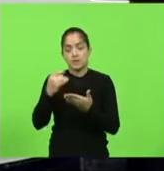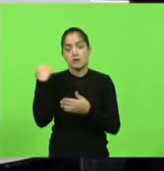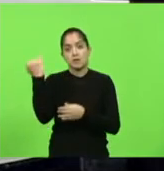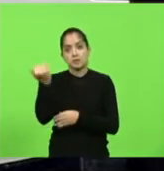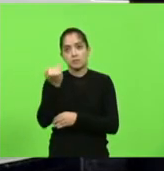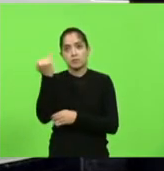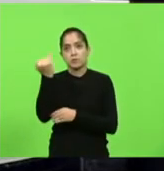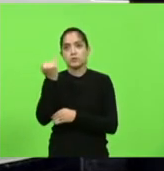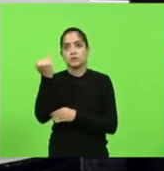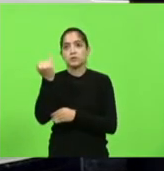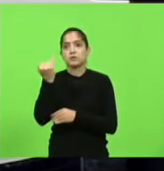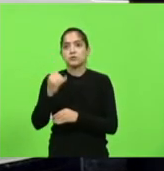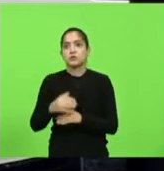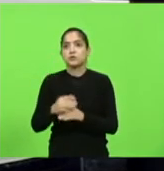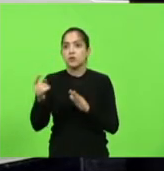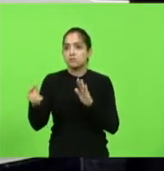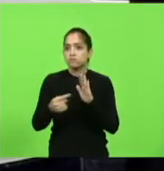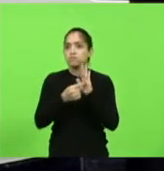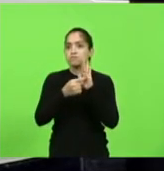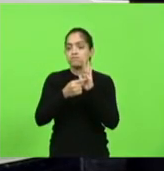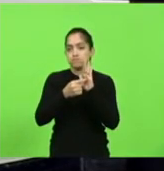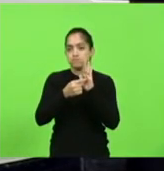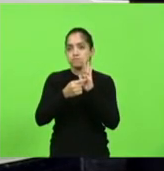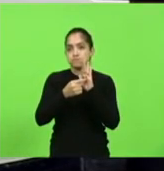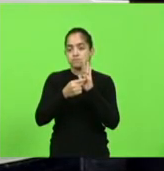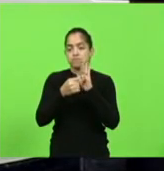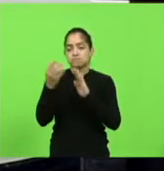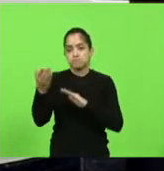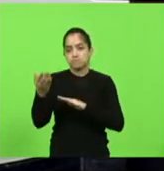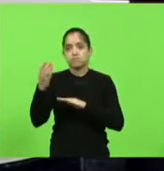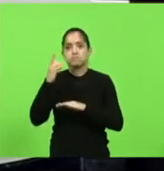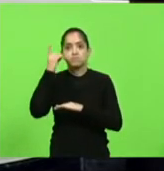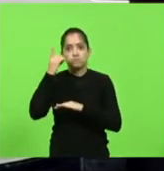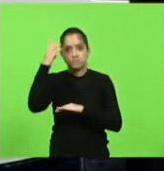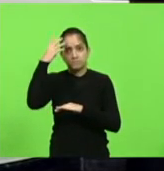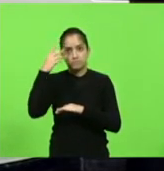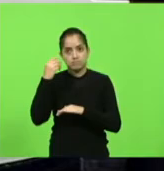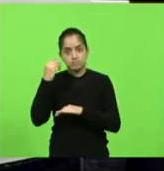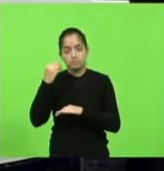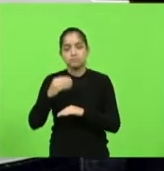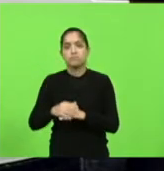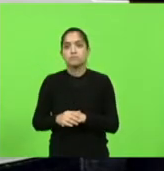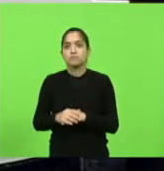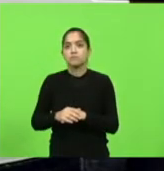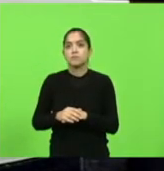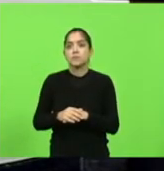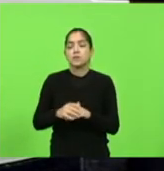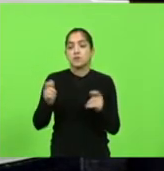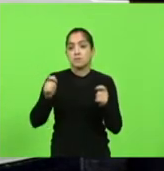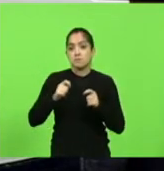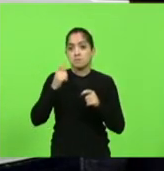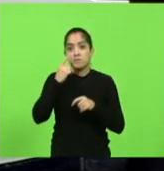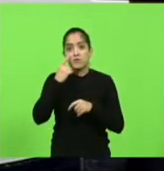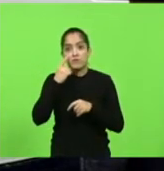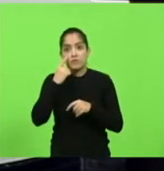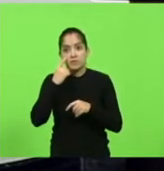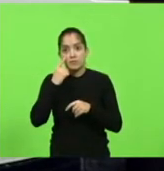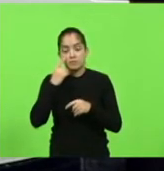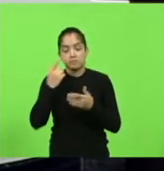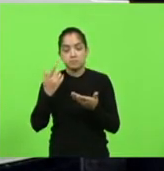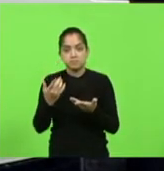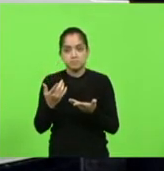importante a denúncia feita pela deputada Luciane para que nós possamos ver